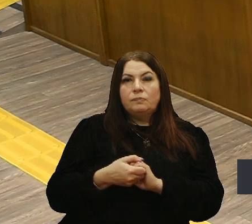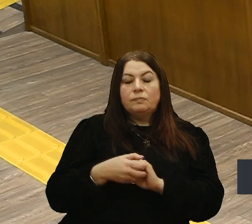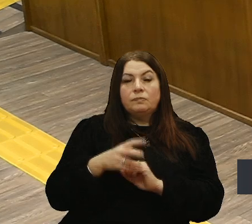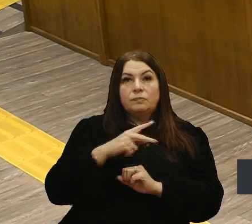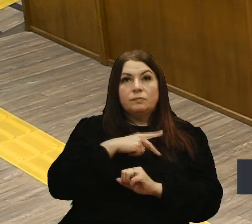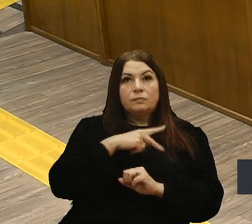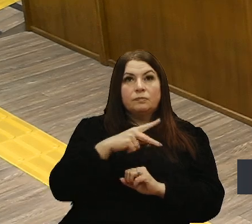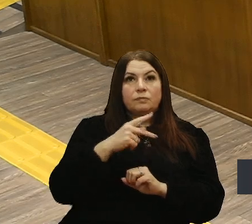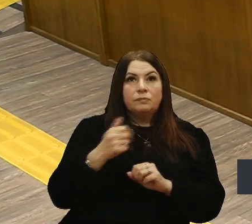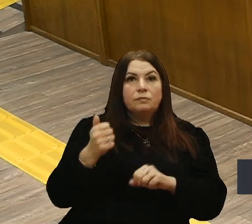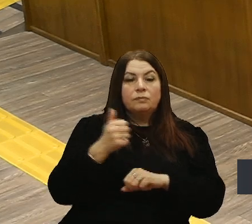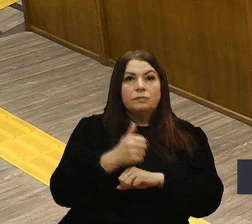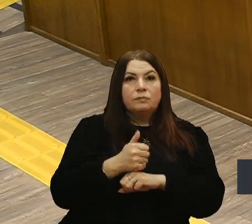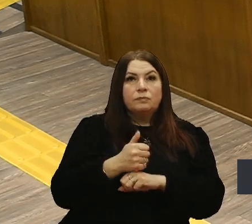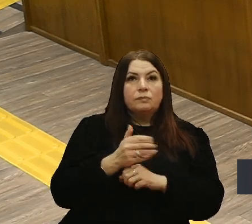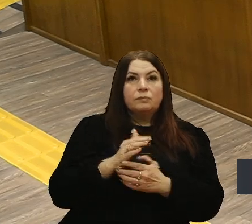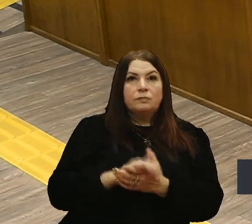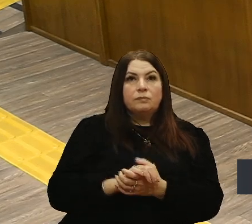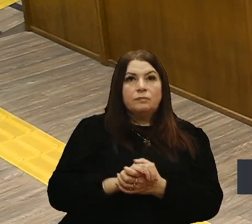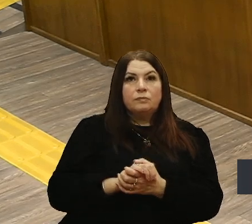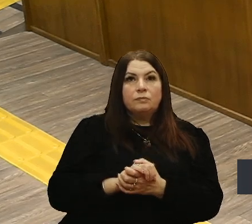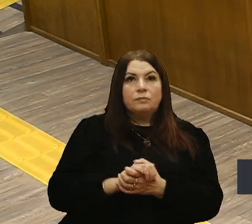presidente em exercício,